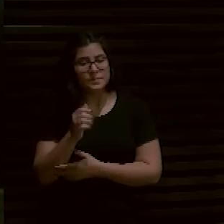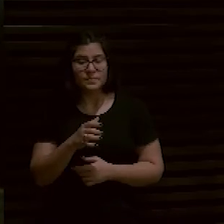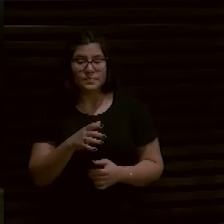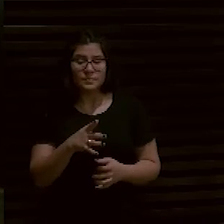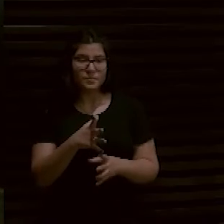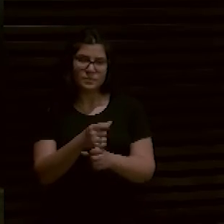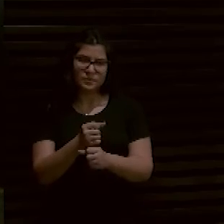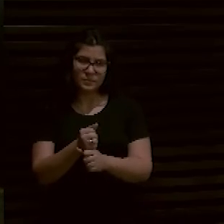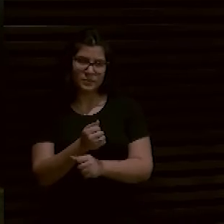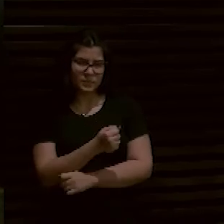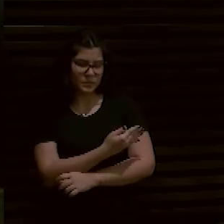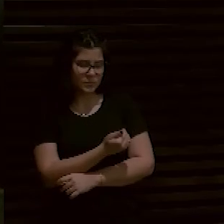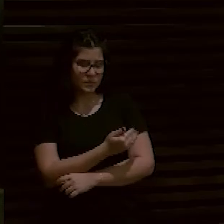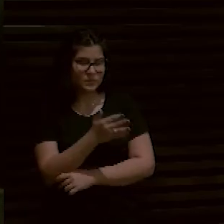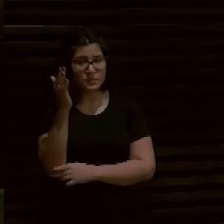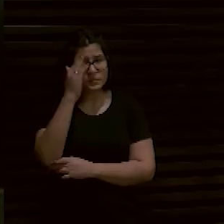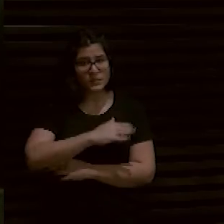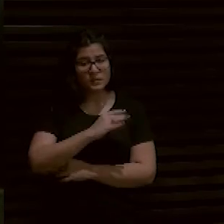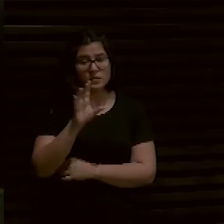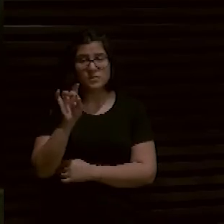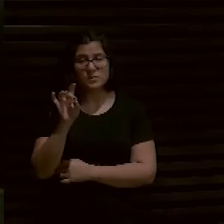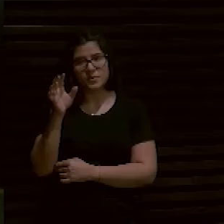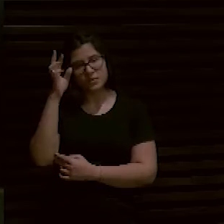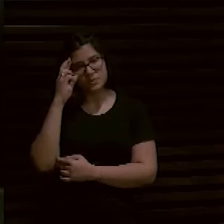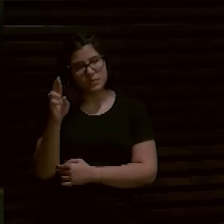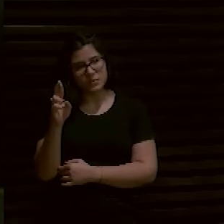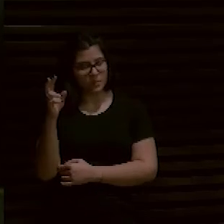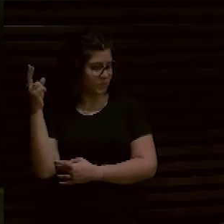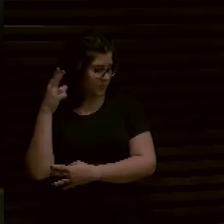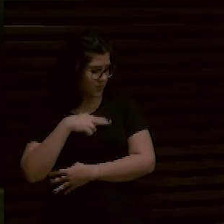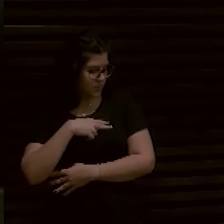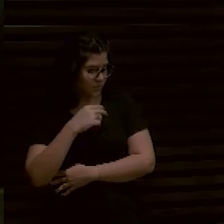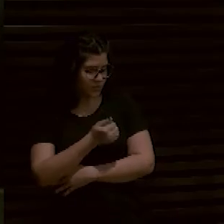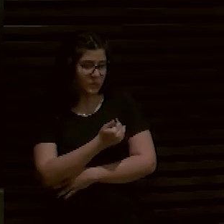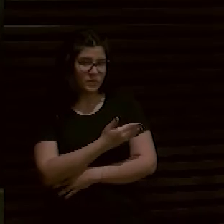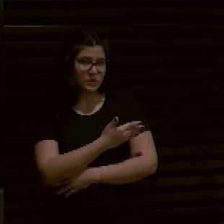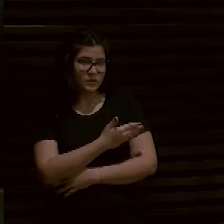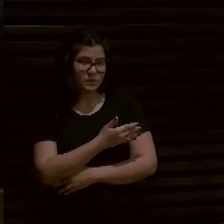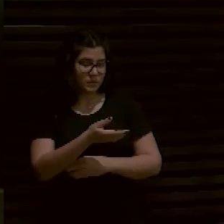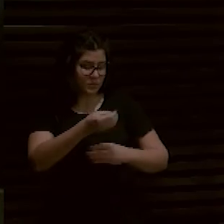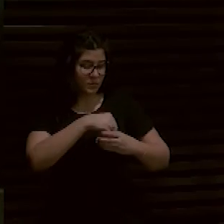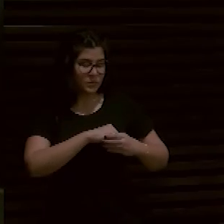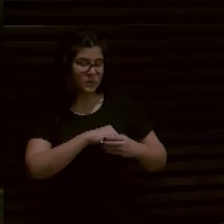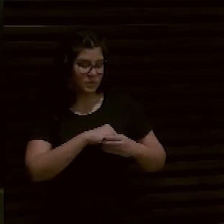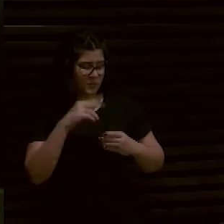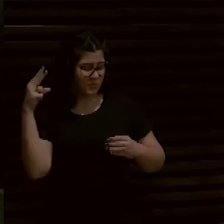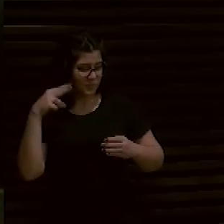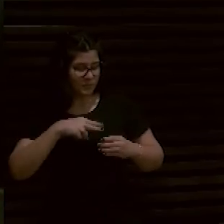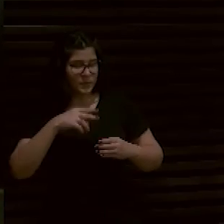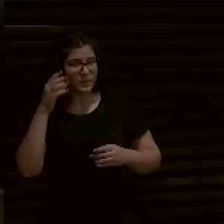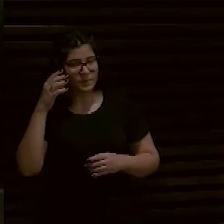mau? O Senhor sonda o coração, sonda o interior do homem e examina os